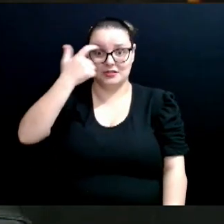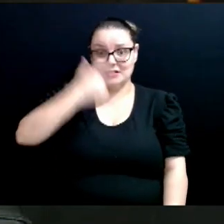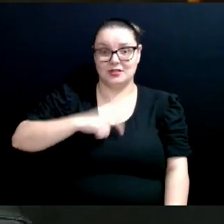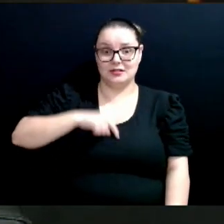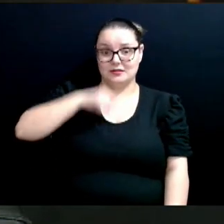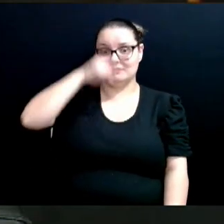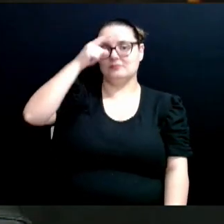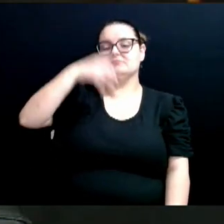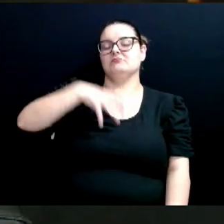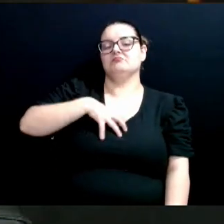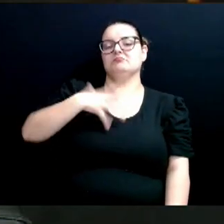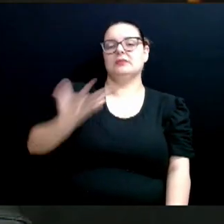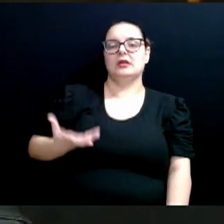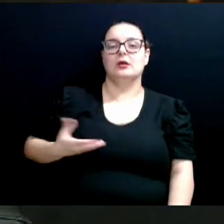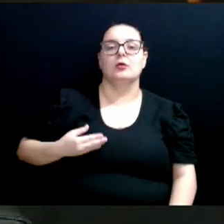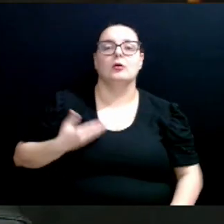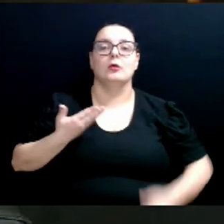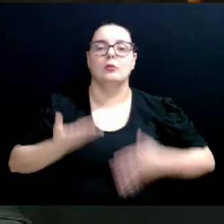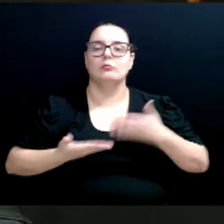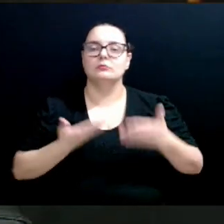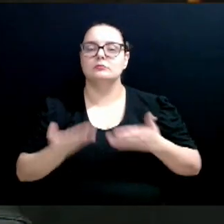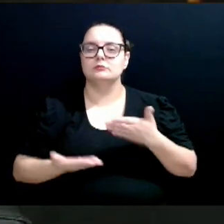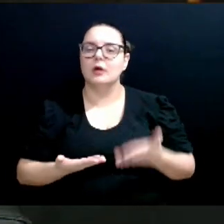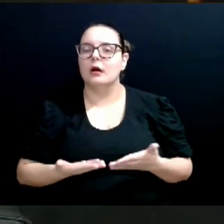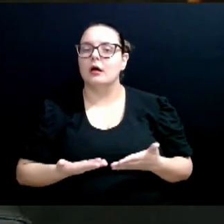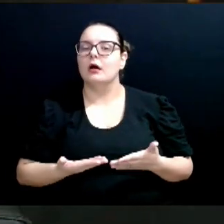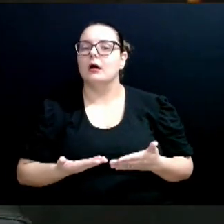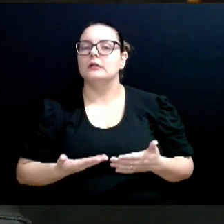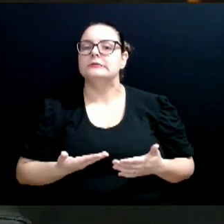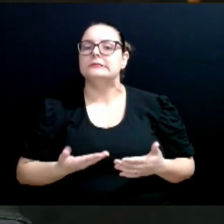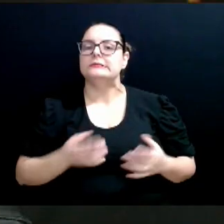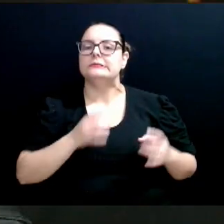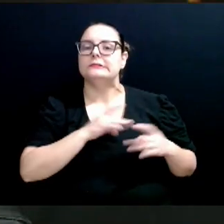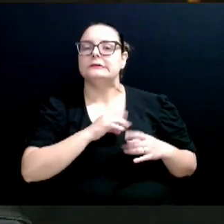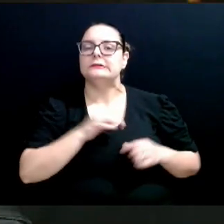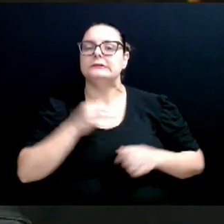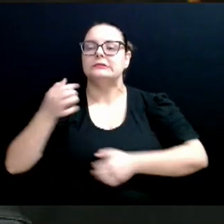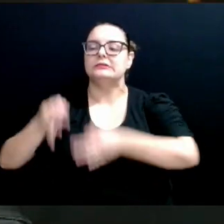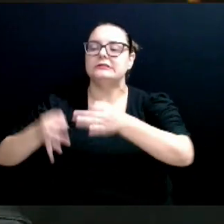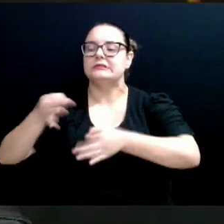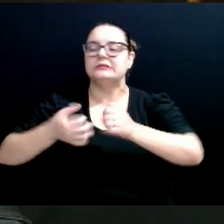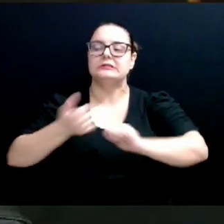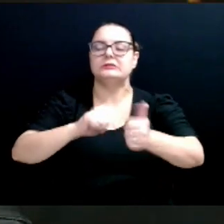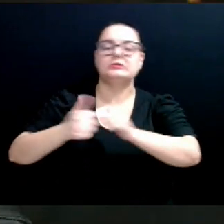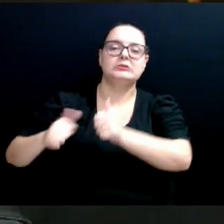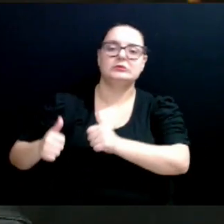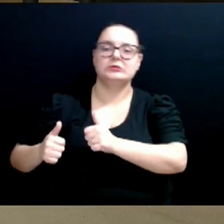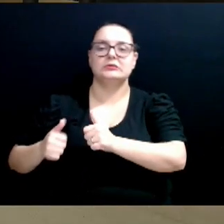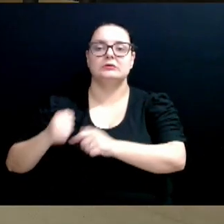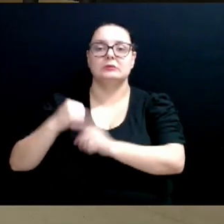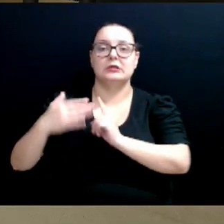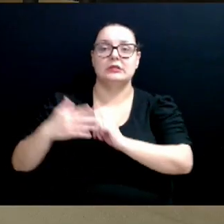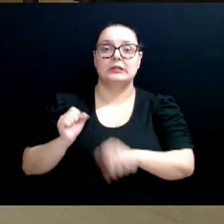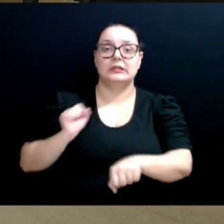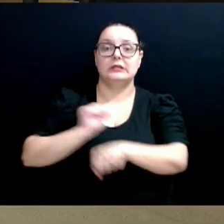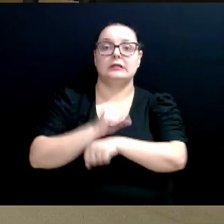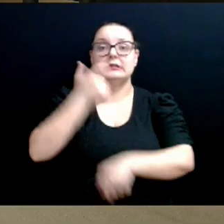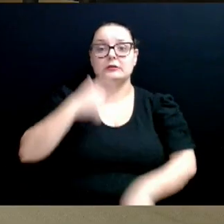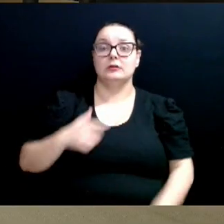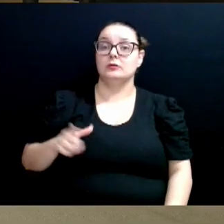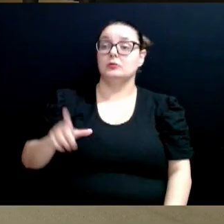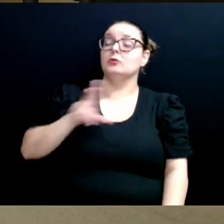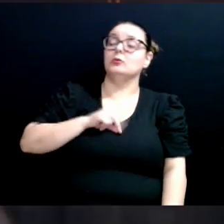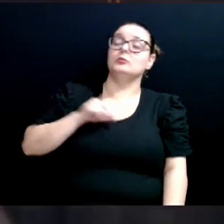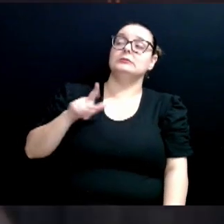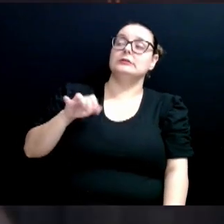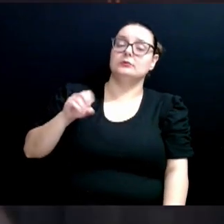Como trabalhar esse medo de julgamento social que me paralisa? Ô, Leonardo, vamos lá, Amarilis. Aqui a gente